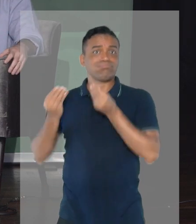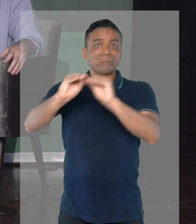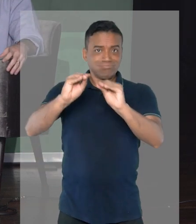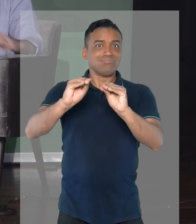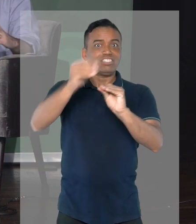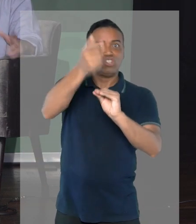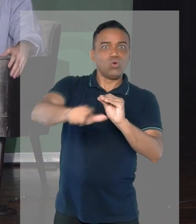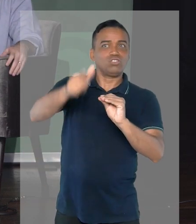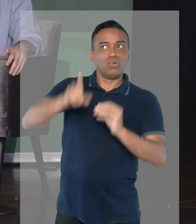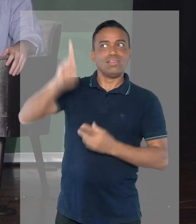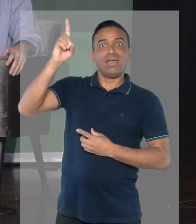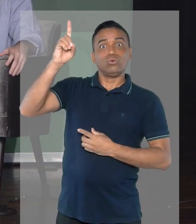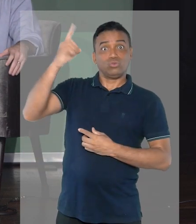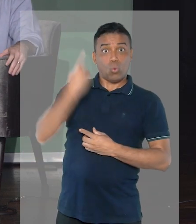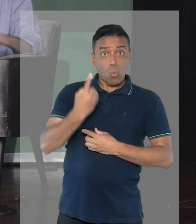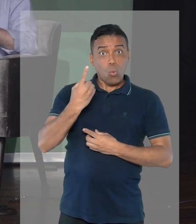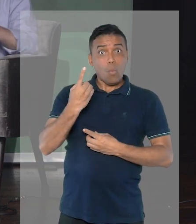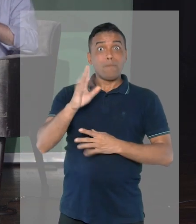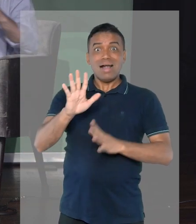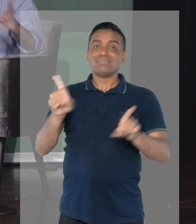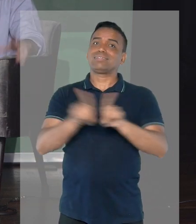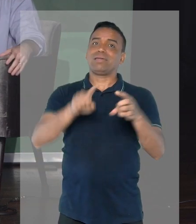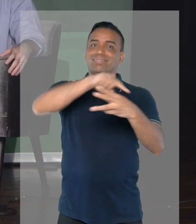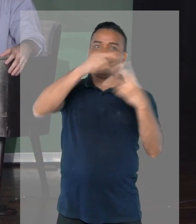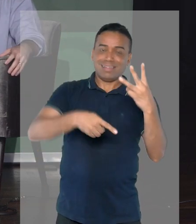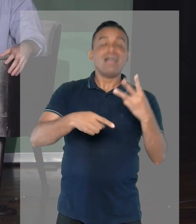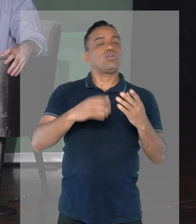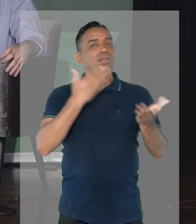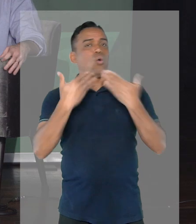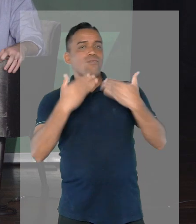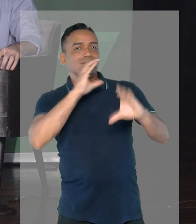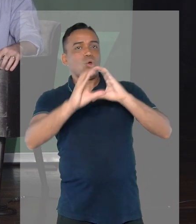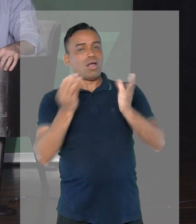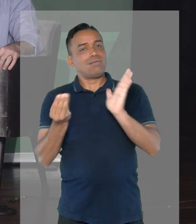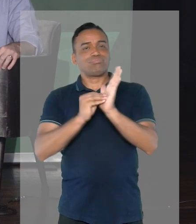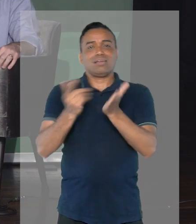cânone. E era um pouco isso que eu queria conversar lá nos 4 cliques.